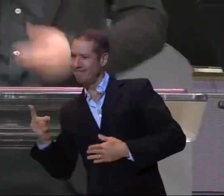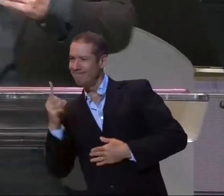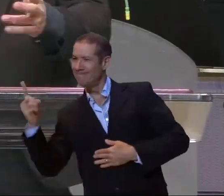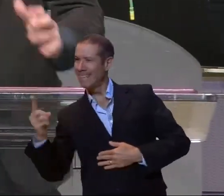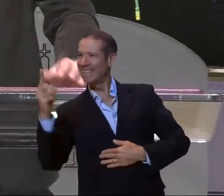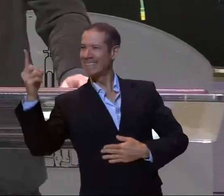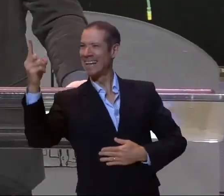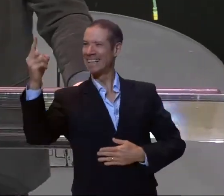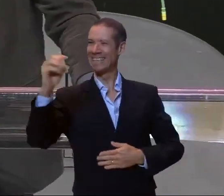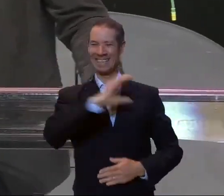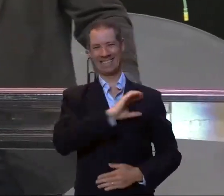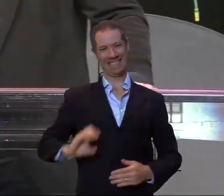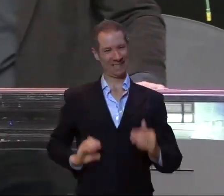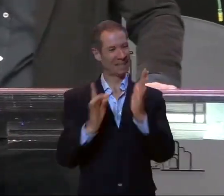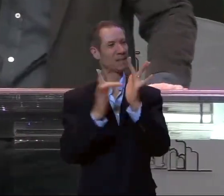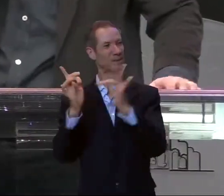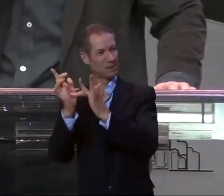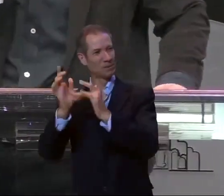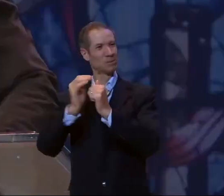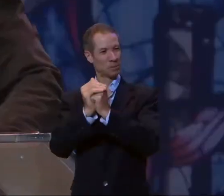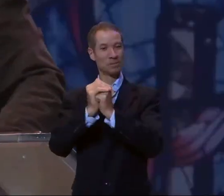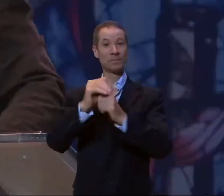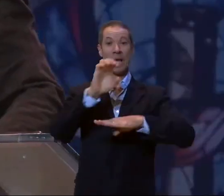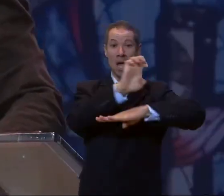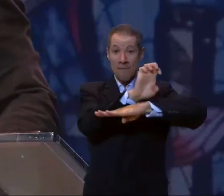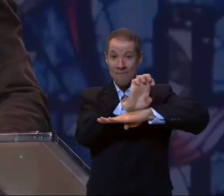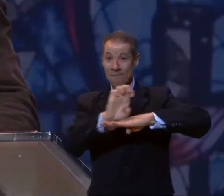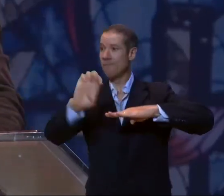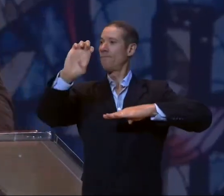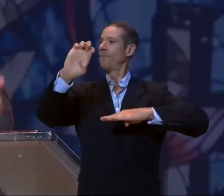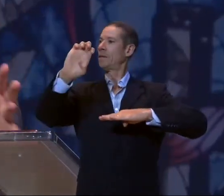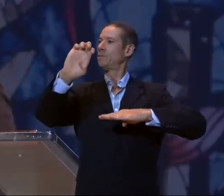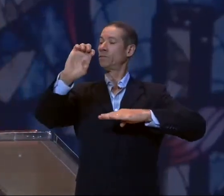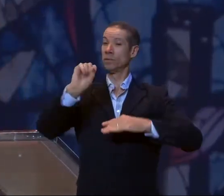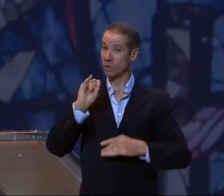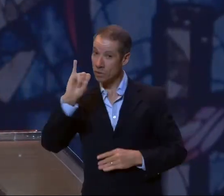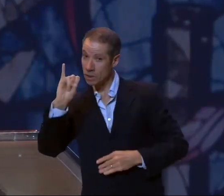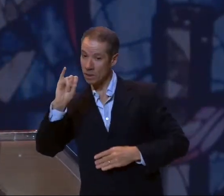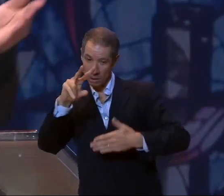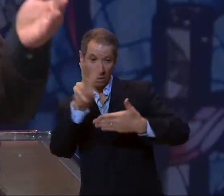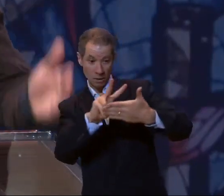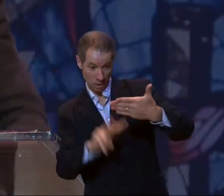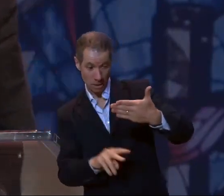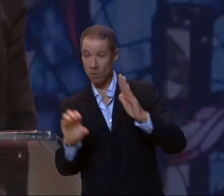eterna em Cristo Jesus. Em Efésios, se você já